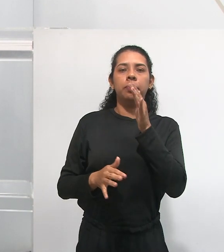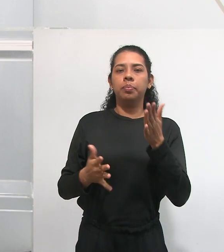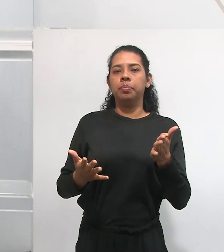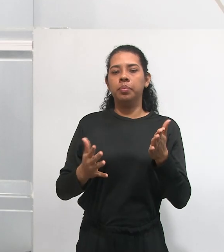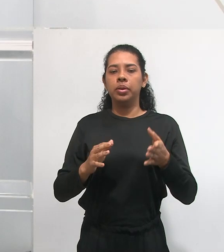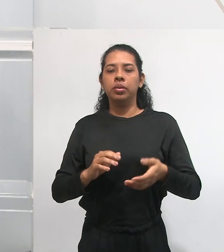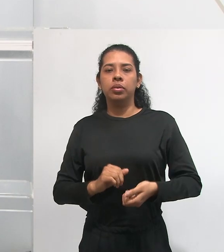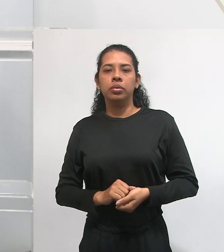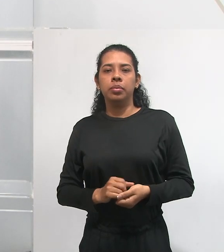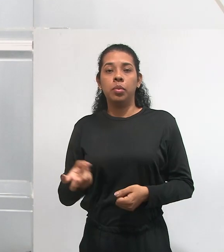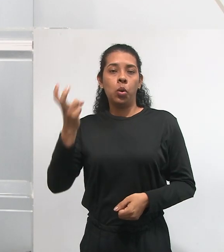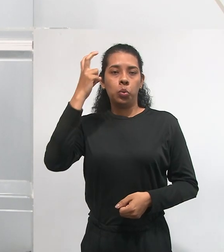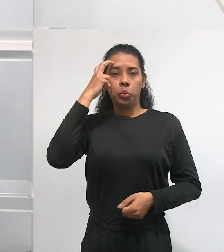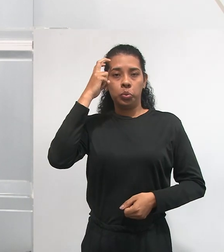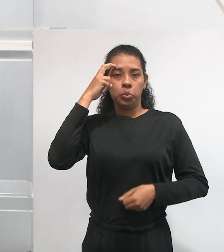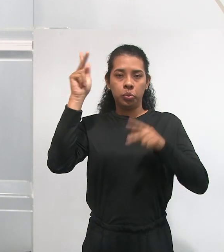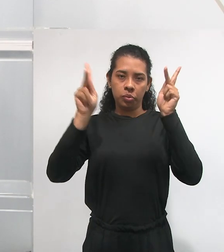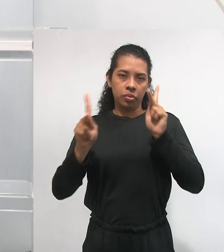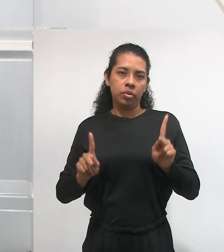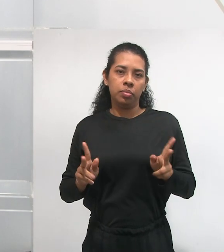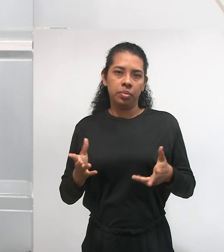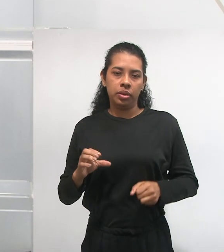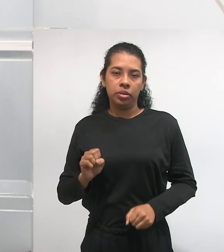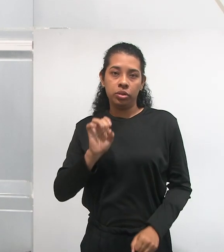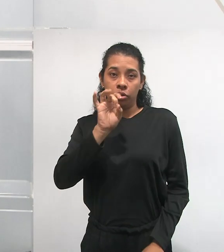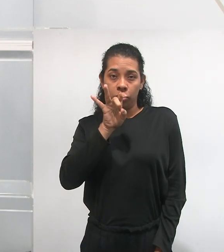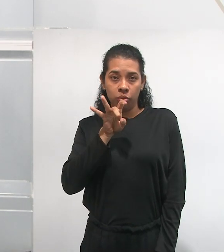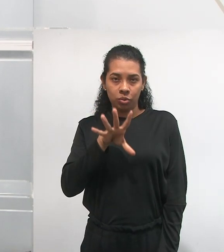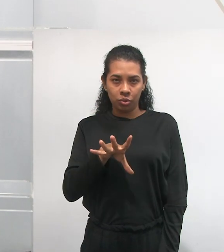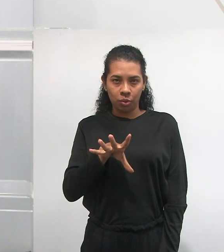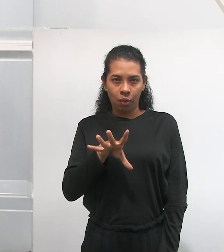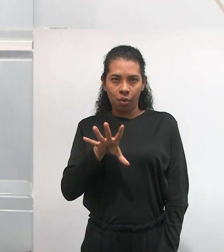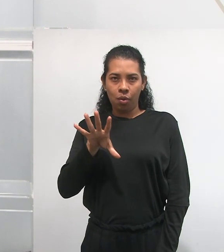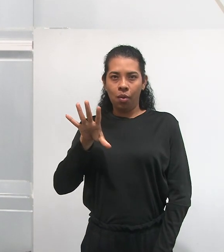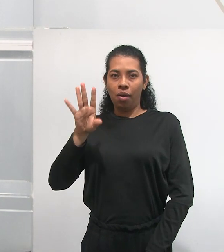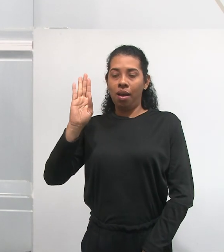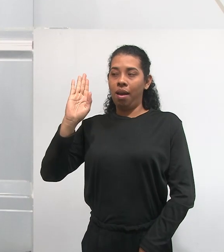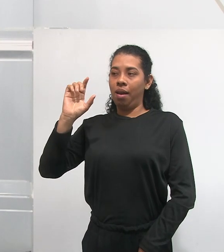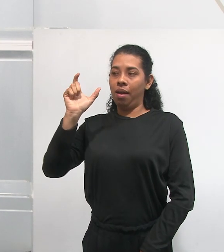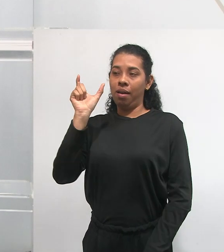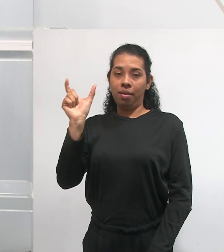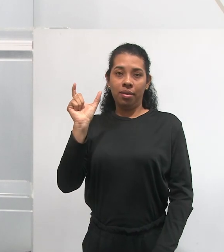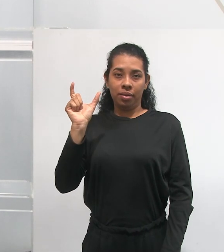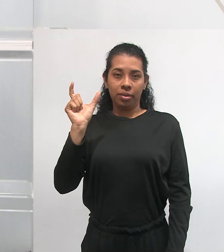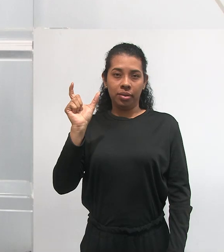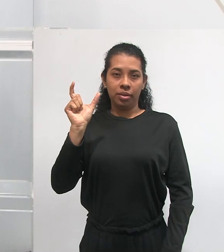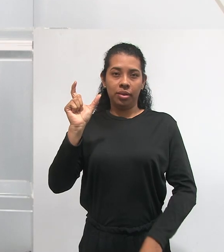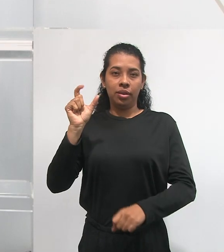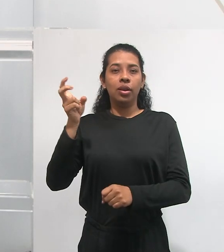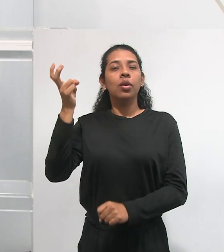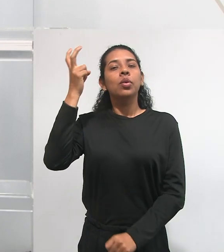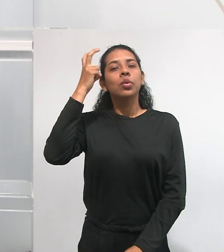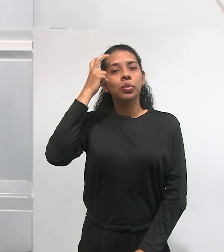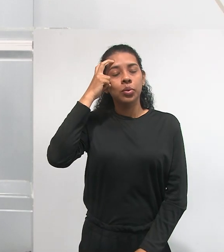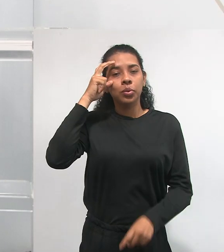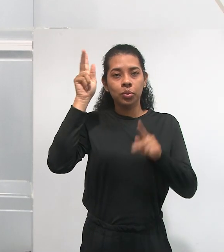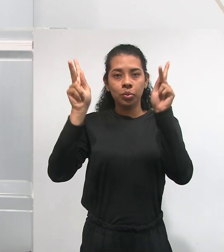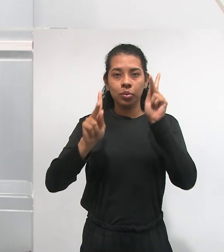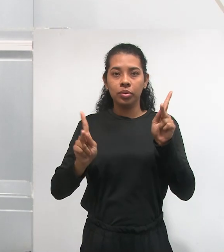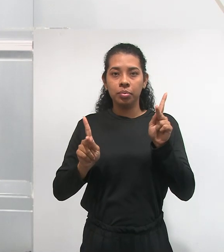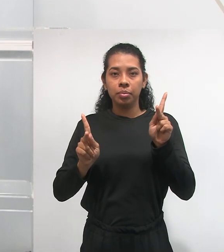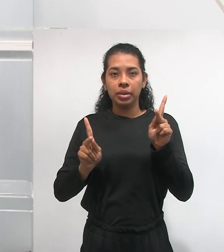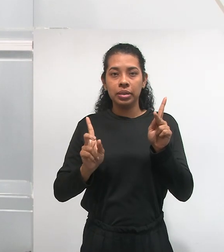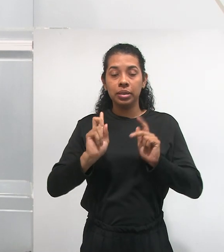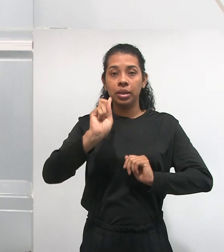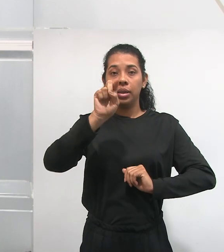conceito de cultura de paz. Só escreve o nome, cultura de paz. E o que significa cultura de paz, você